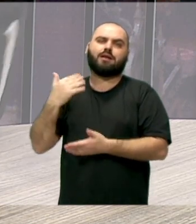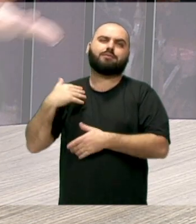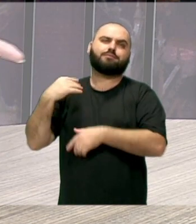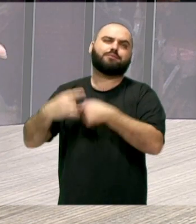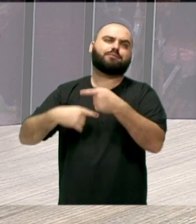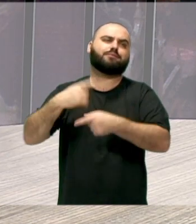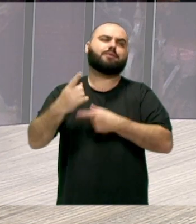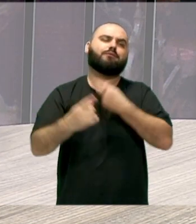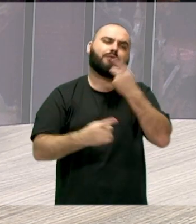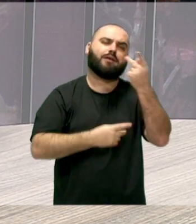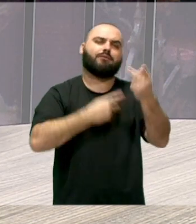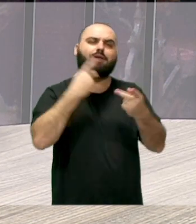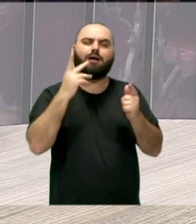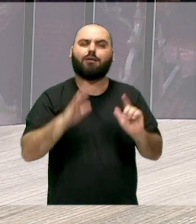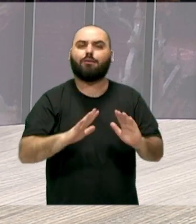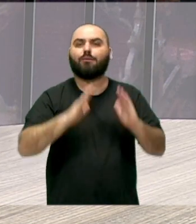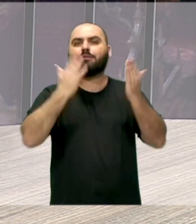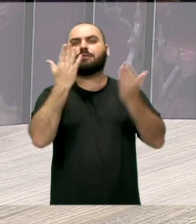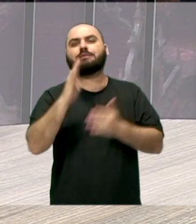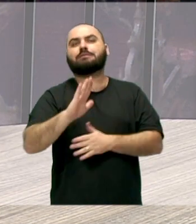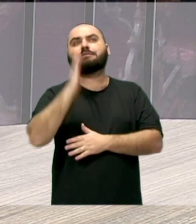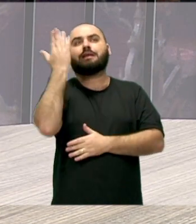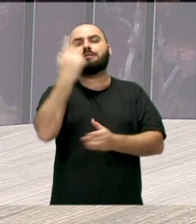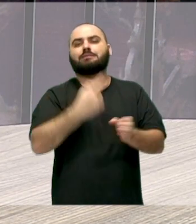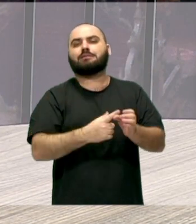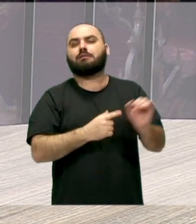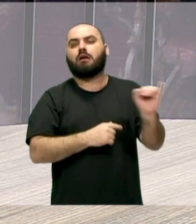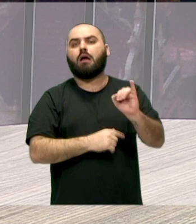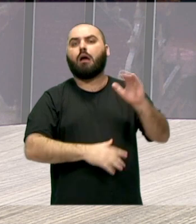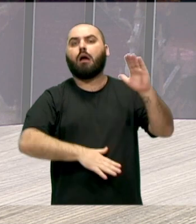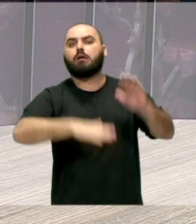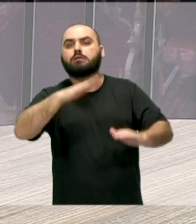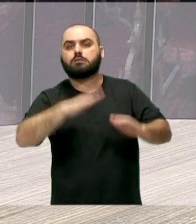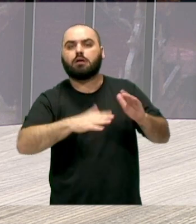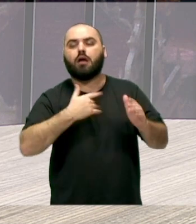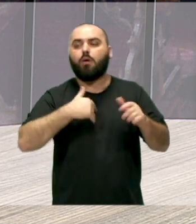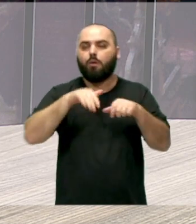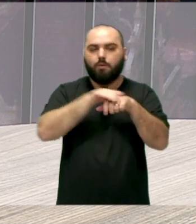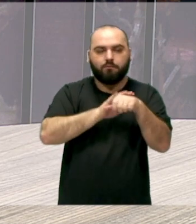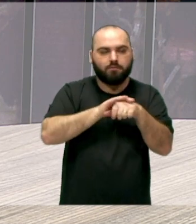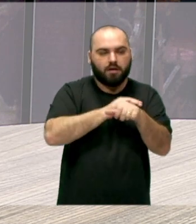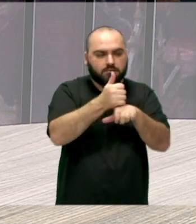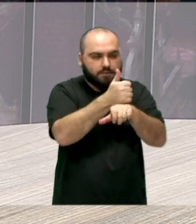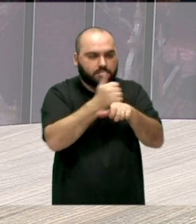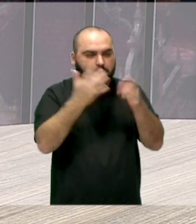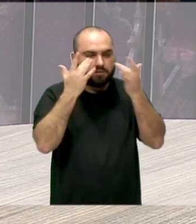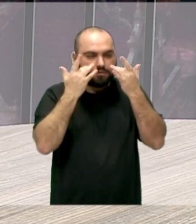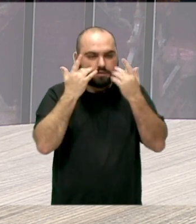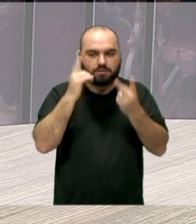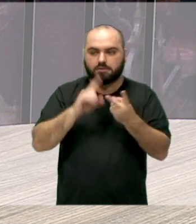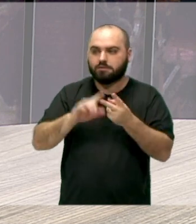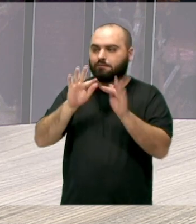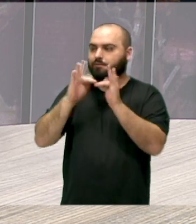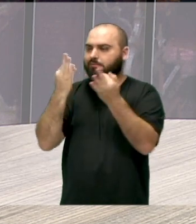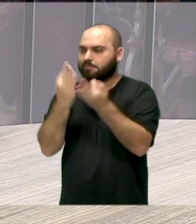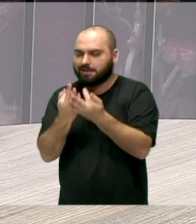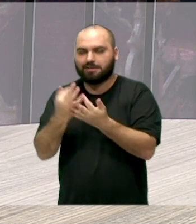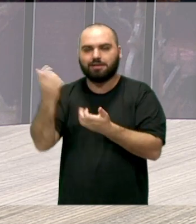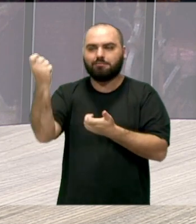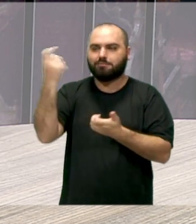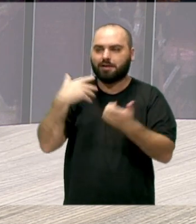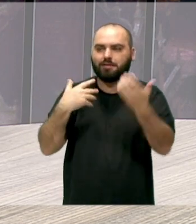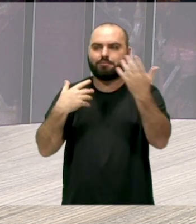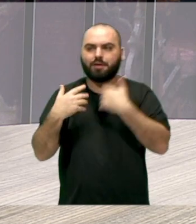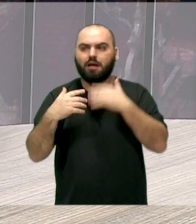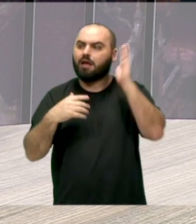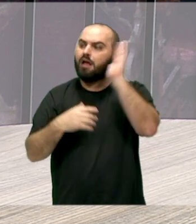que já aconteceu aqui na cidade e que muitas vezes, às vezes eu estava conversando com um artista, com a minha família também, e contavam, o